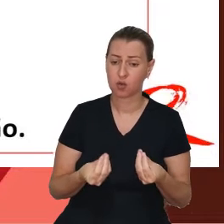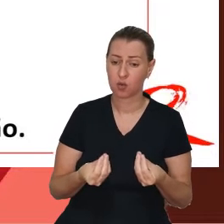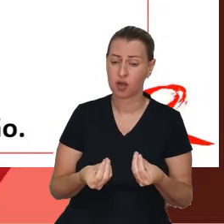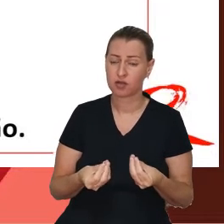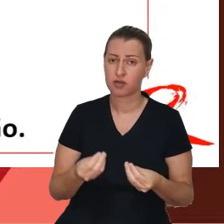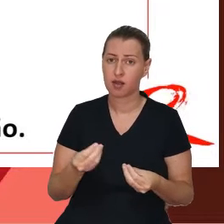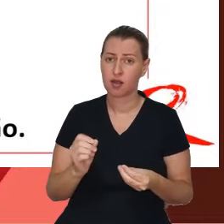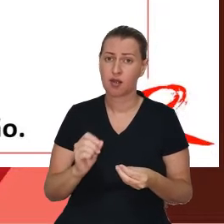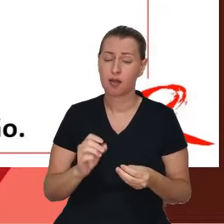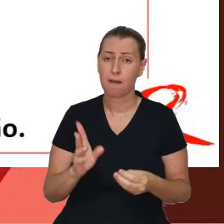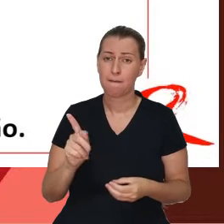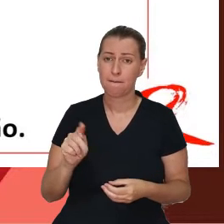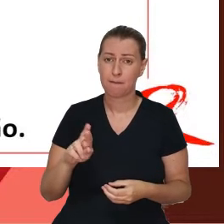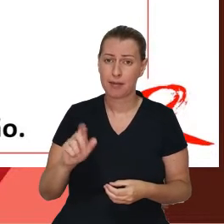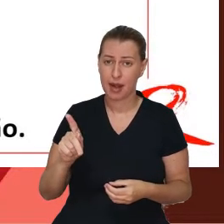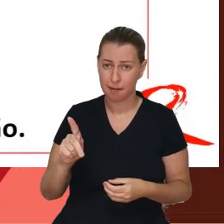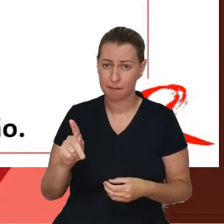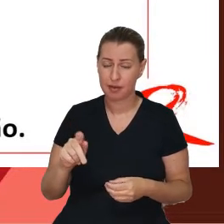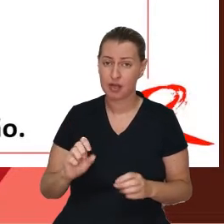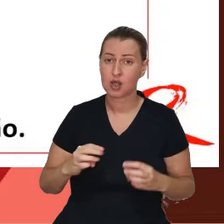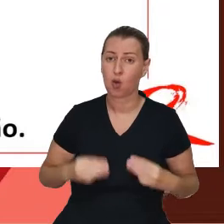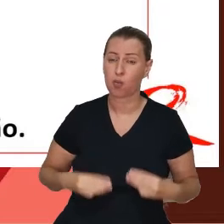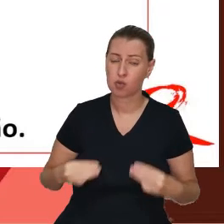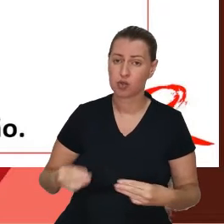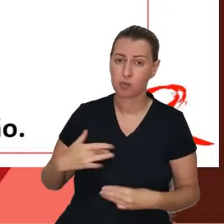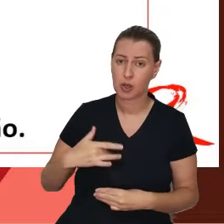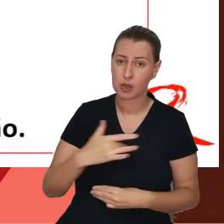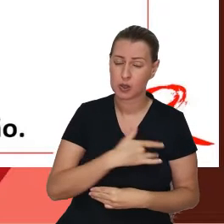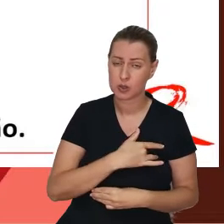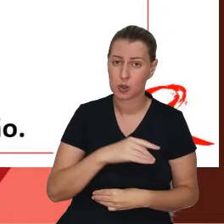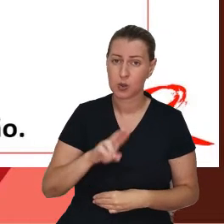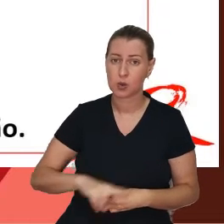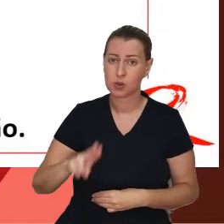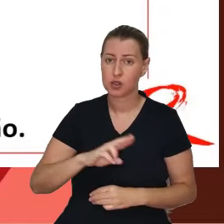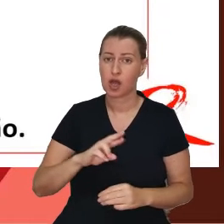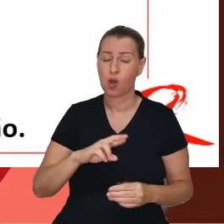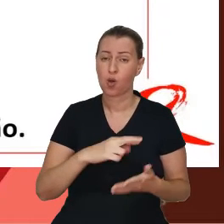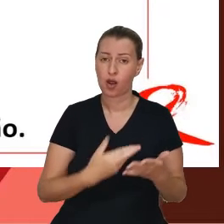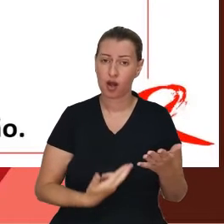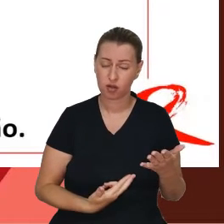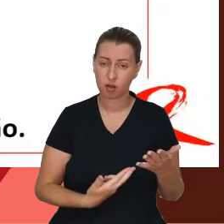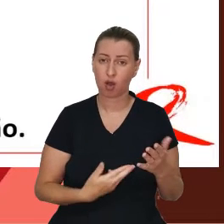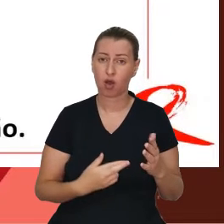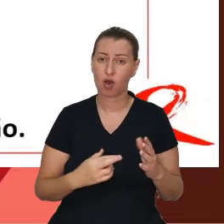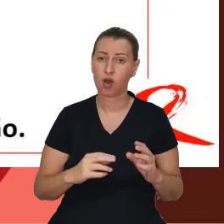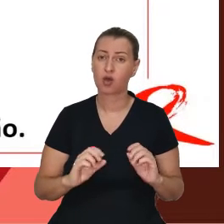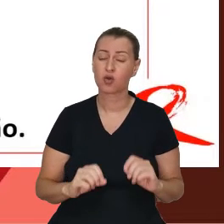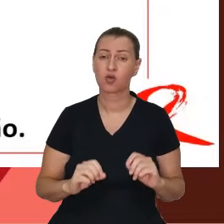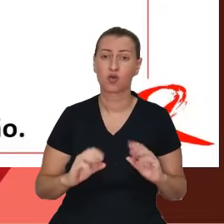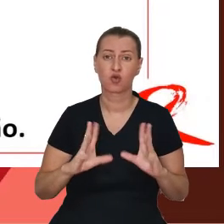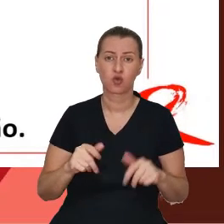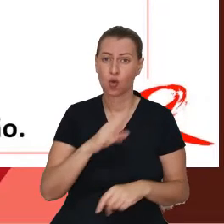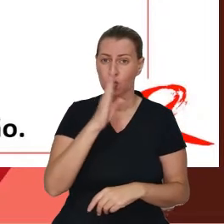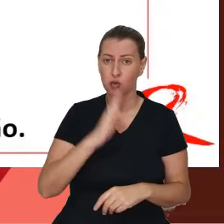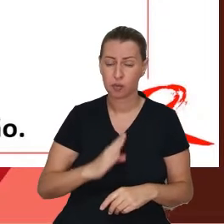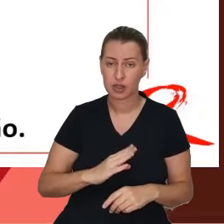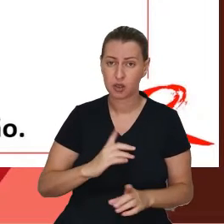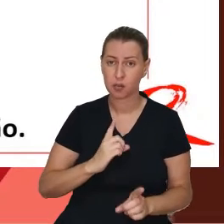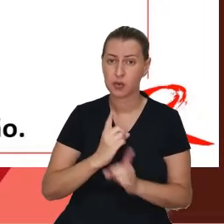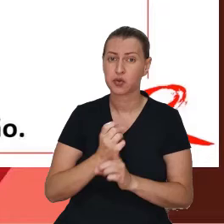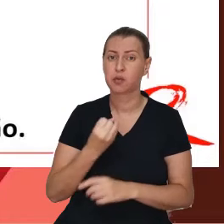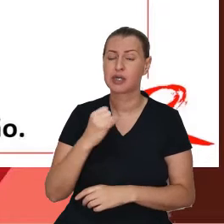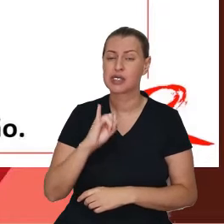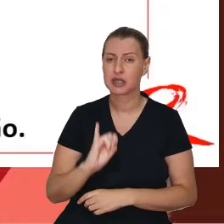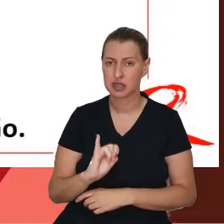Saúde usou os relatórios, não só do nosso município, mas do Brasil todo, usou os relatórios para tentar identificar